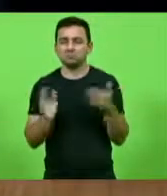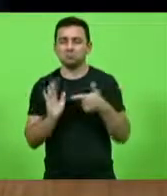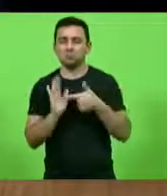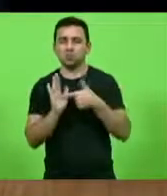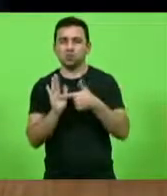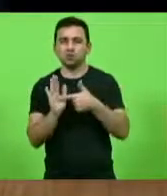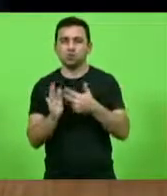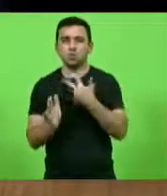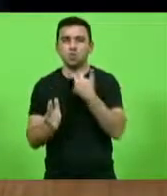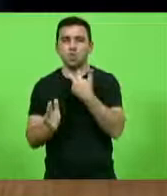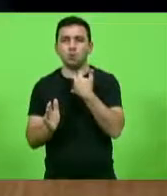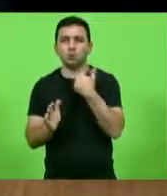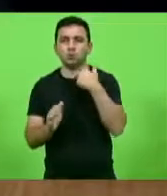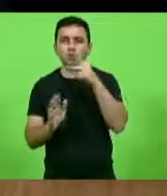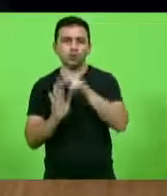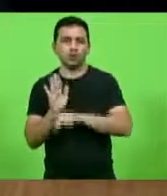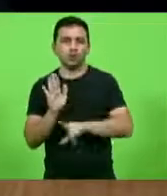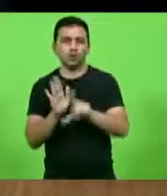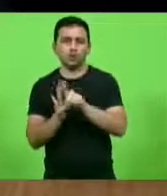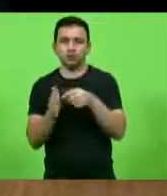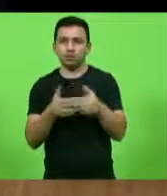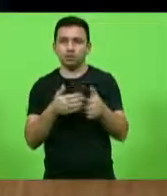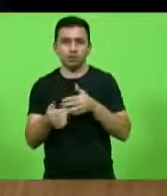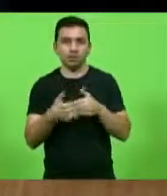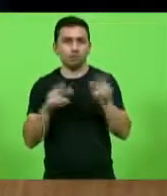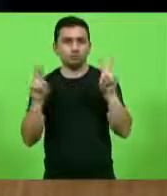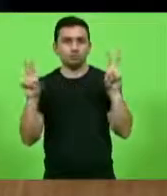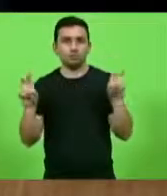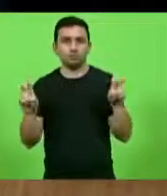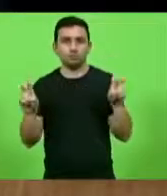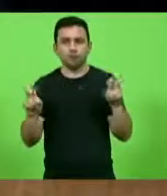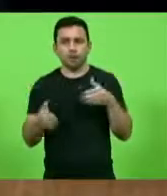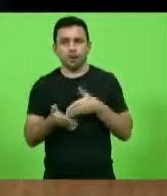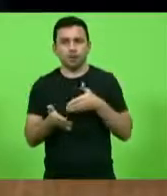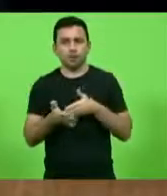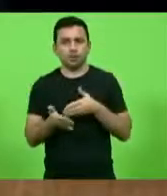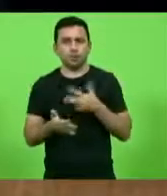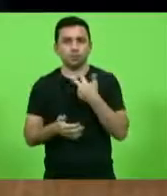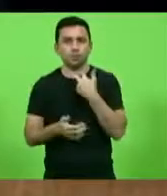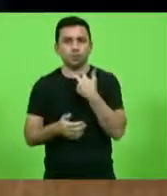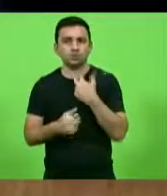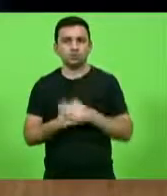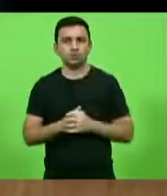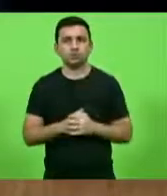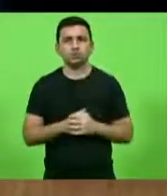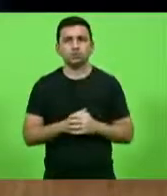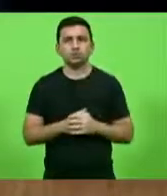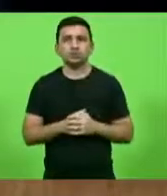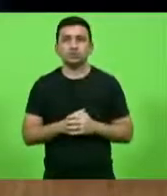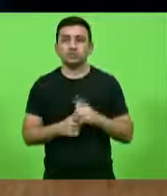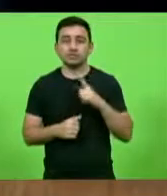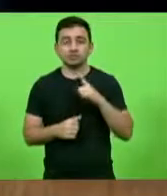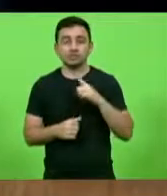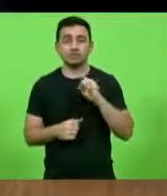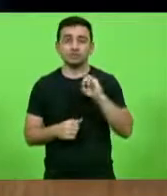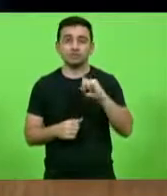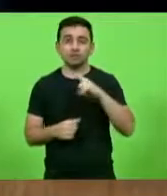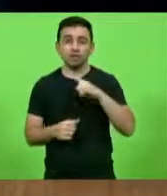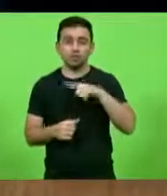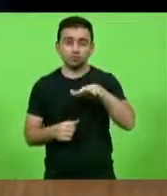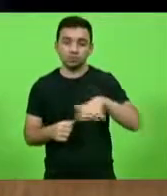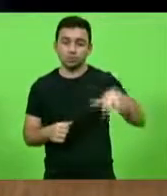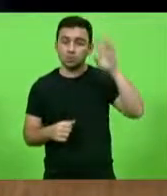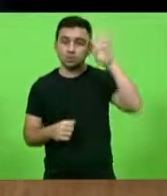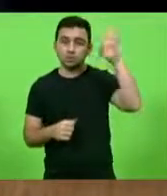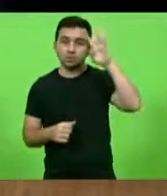qualquer projeto de lei sobre qualquer matéria. Ninguém está impedido. Se tem essa leitura da realidade, então é